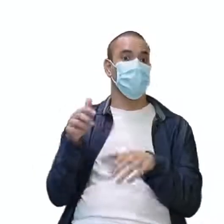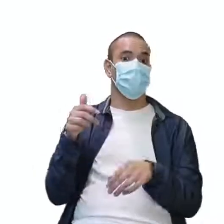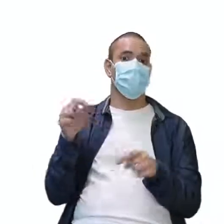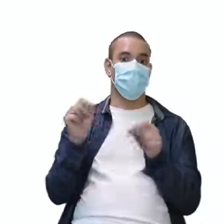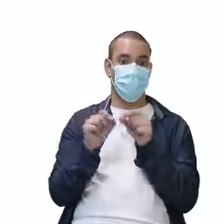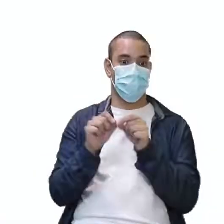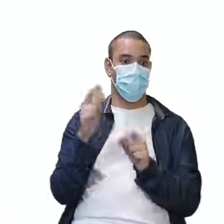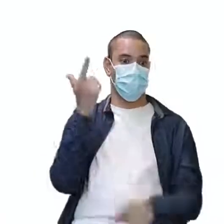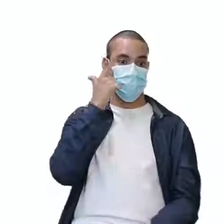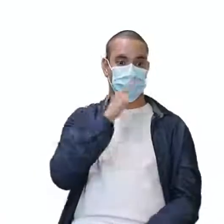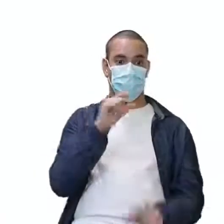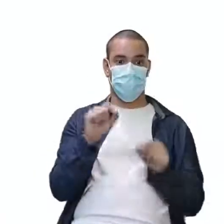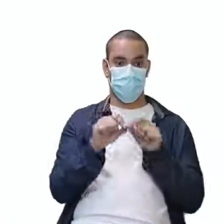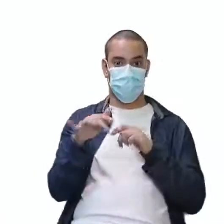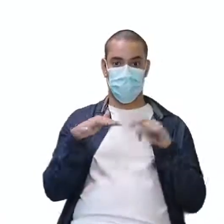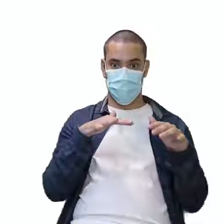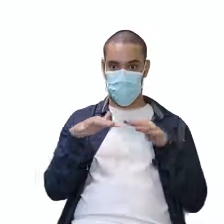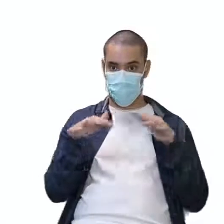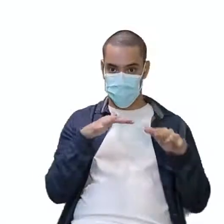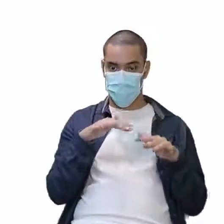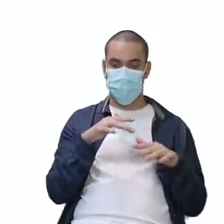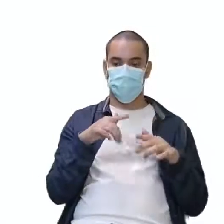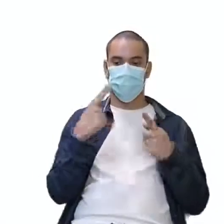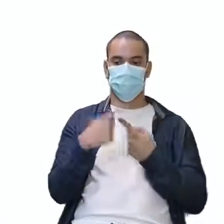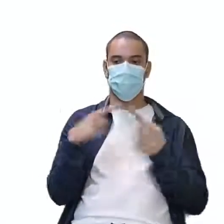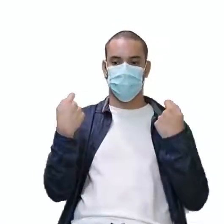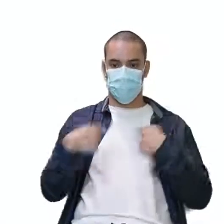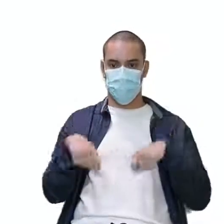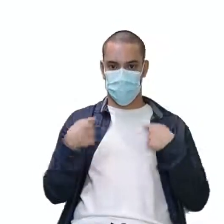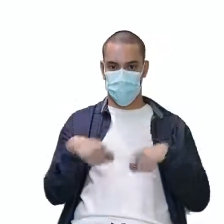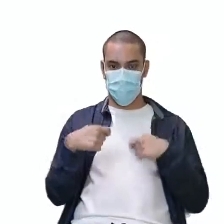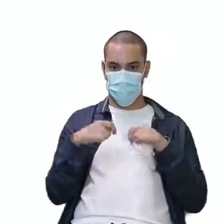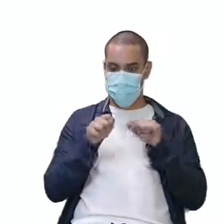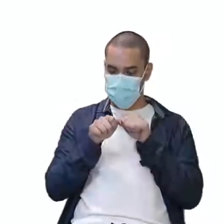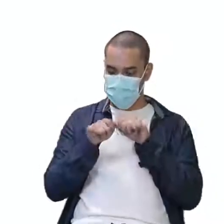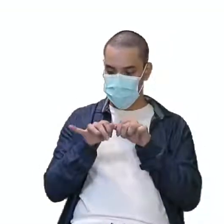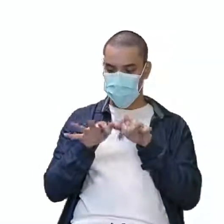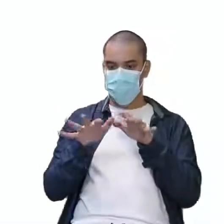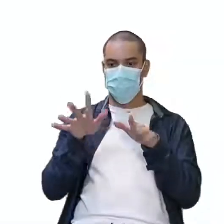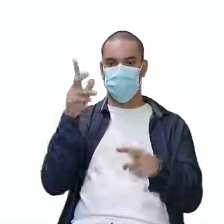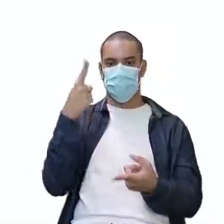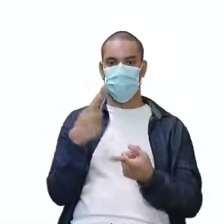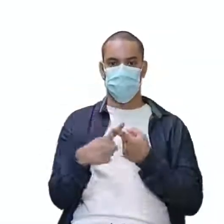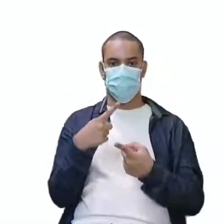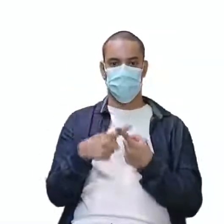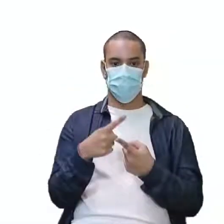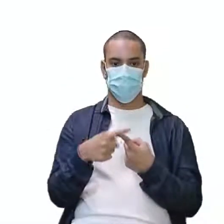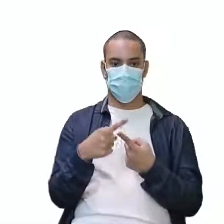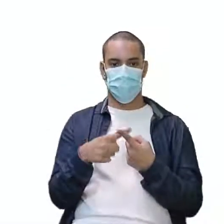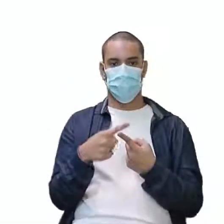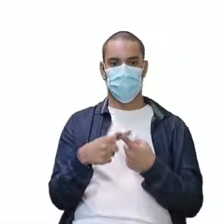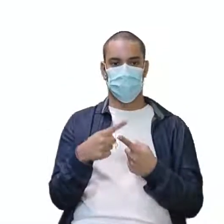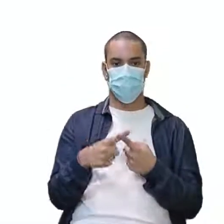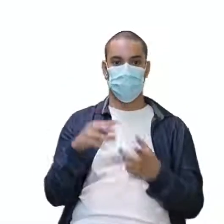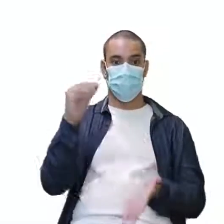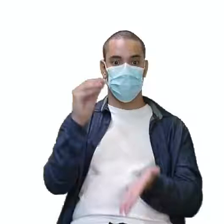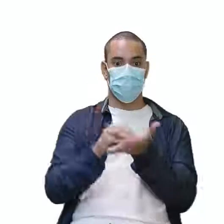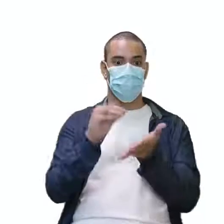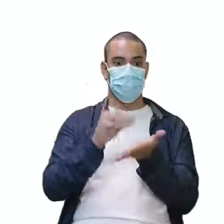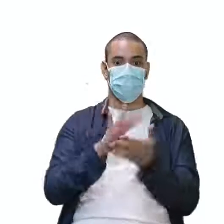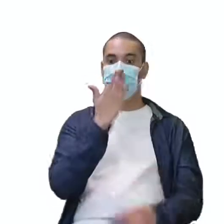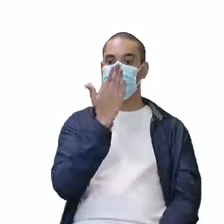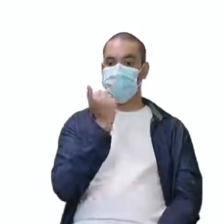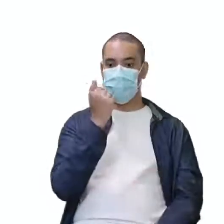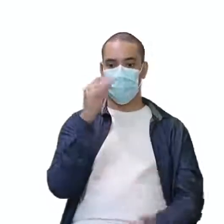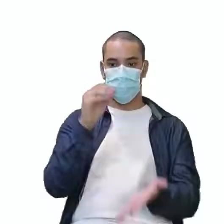ela consiga fazer esse movimento. E a necessidade desse deslocamento, justamente devido a quê? A falta de alimento,